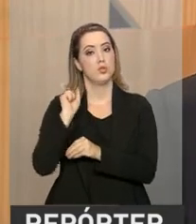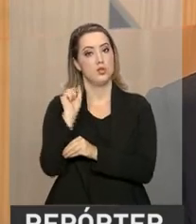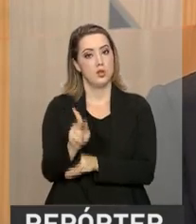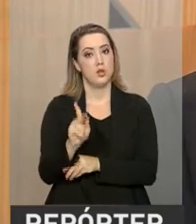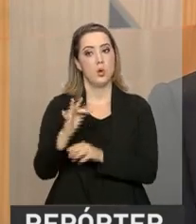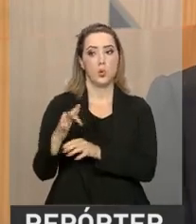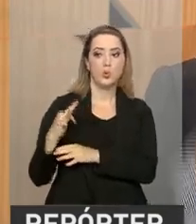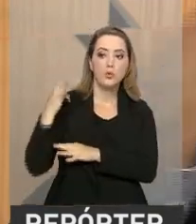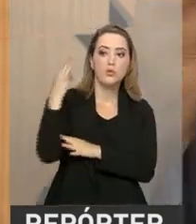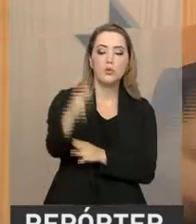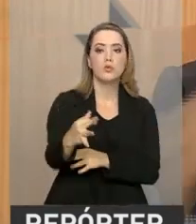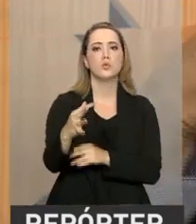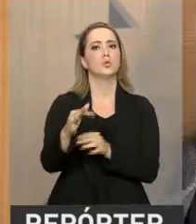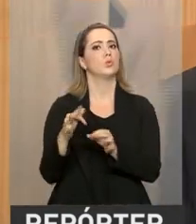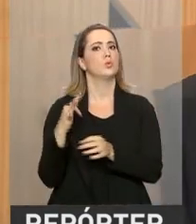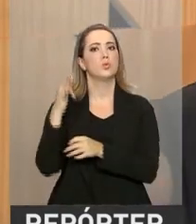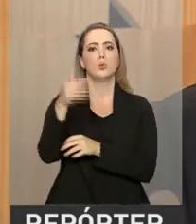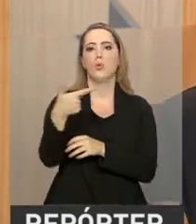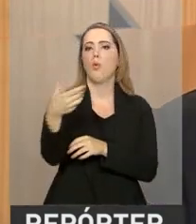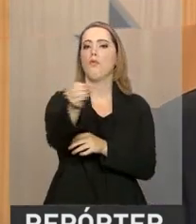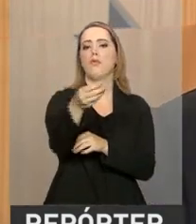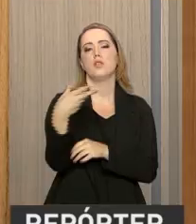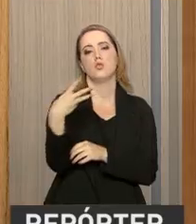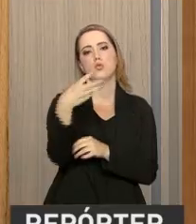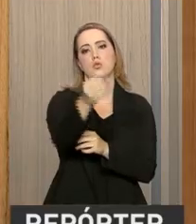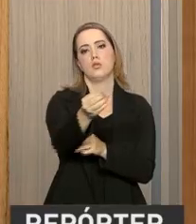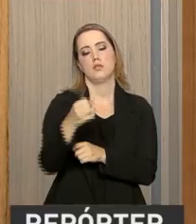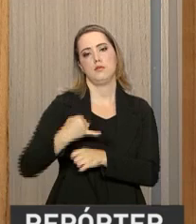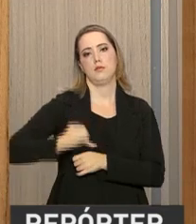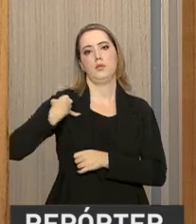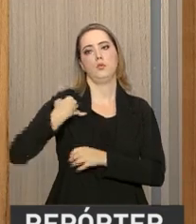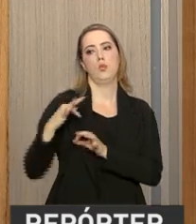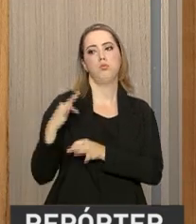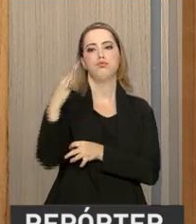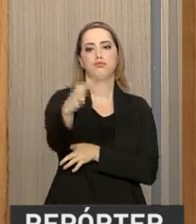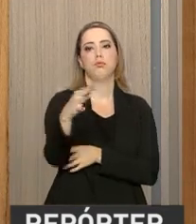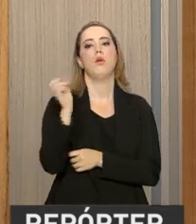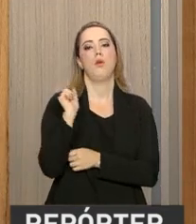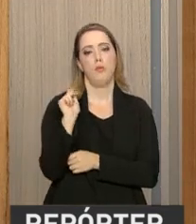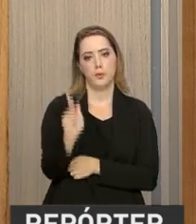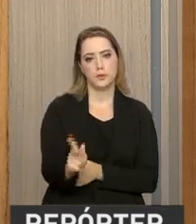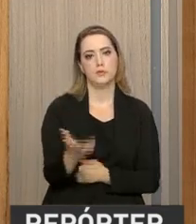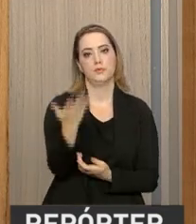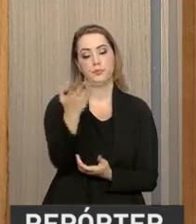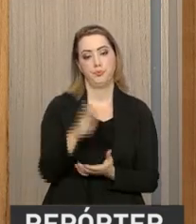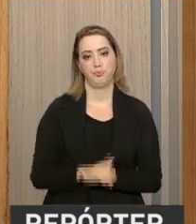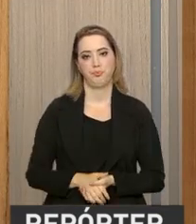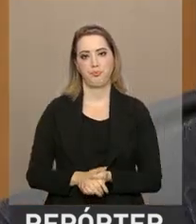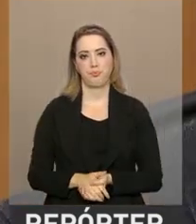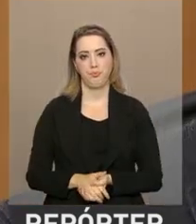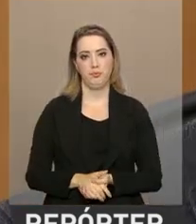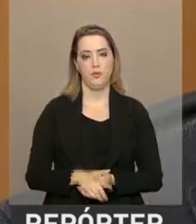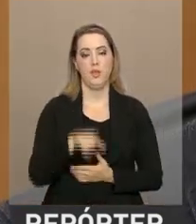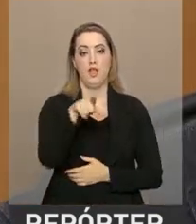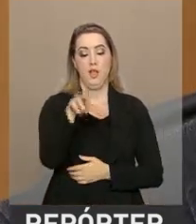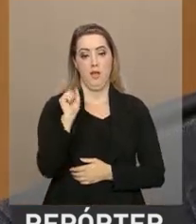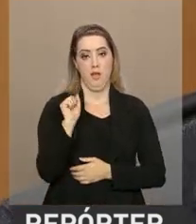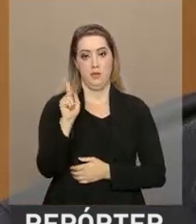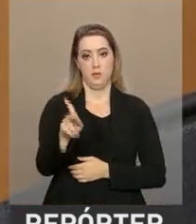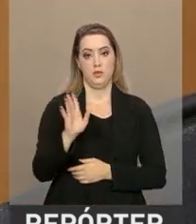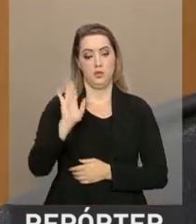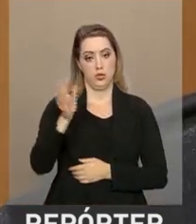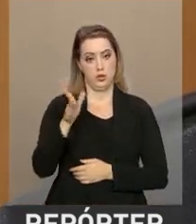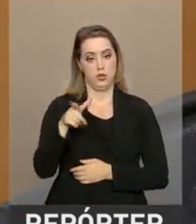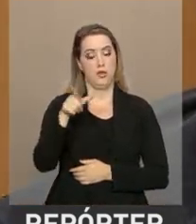anos e também nos que vão se aposentar daqui a 20, 30 anos. O secretário de Previdência, Marcelo Caetano, explica que a aposentadoria de quem já tem